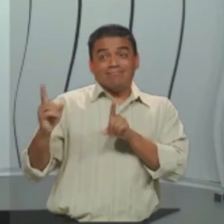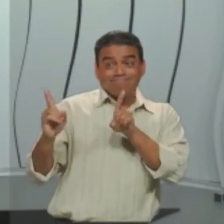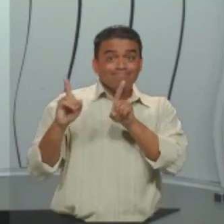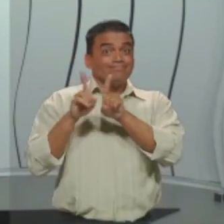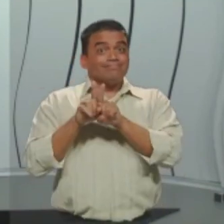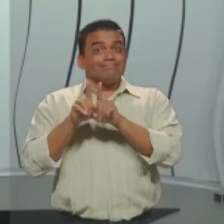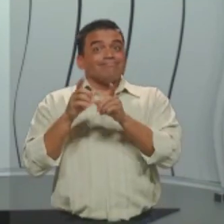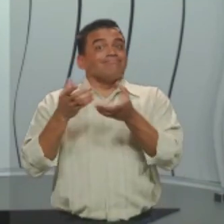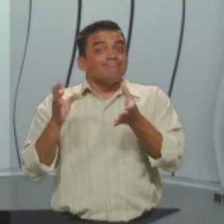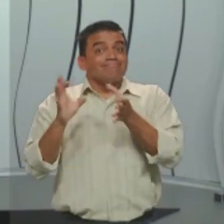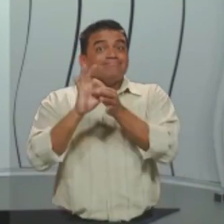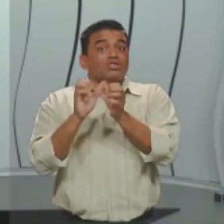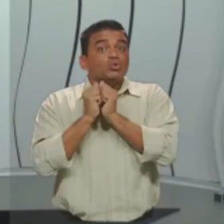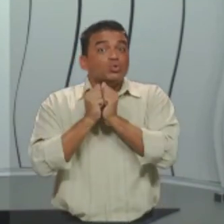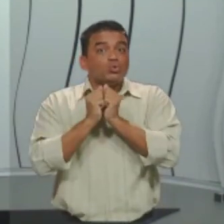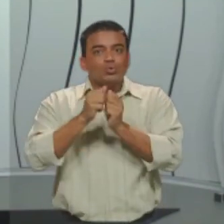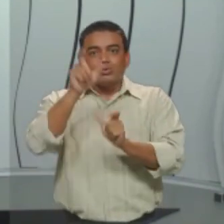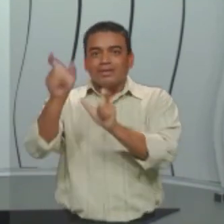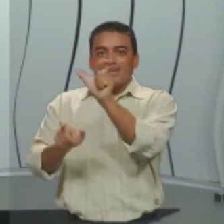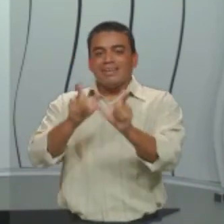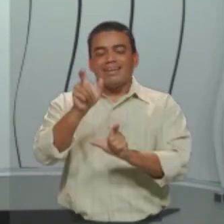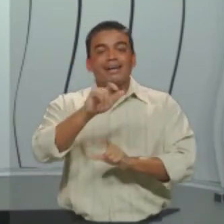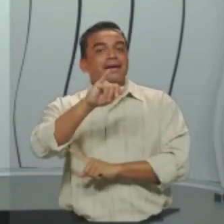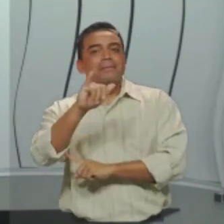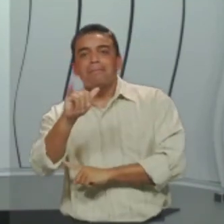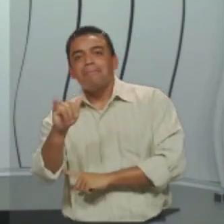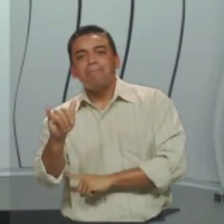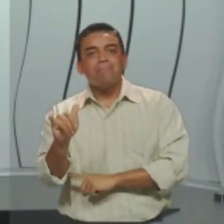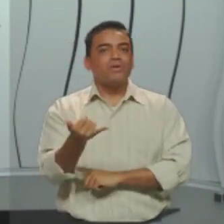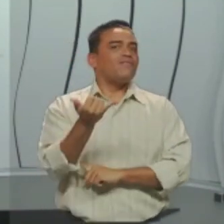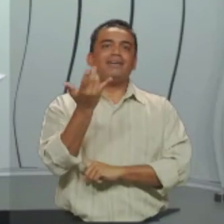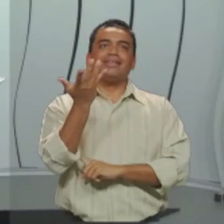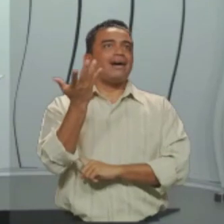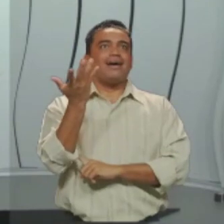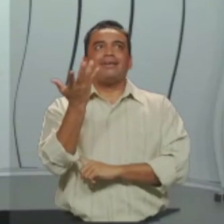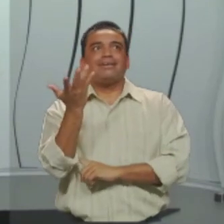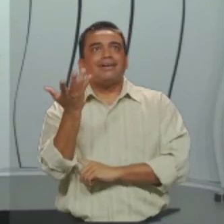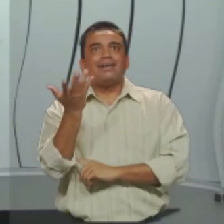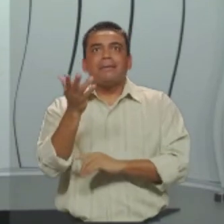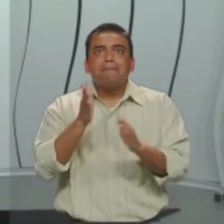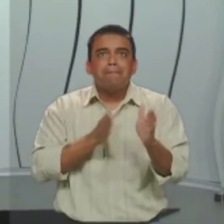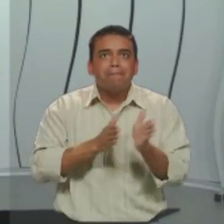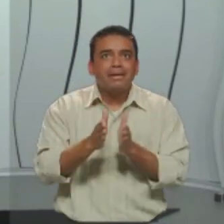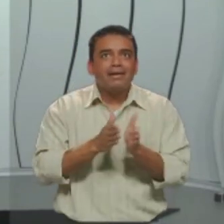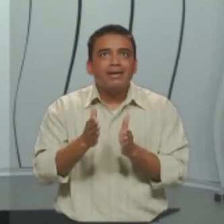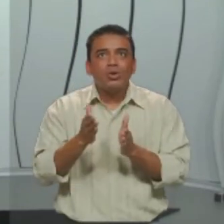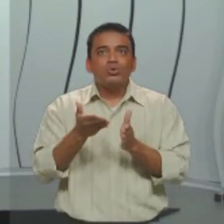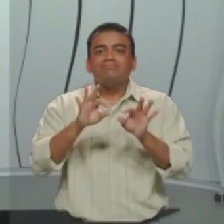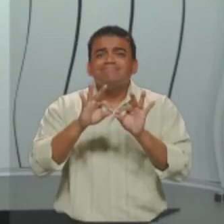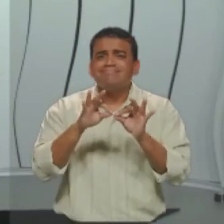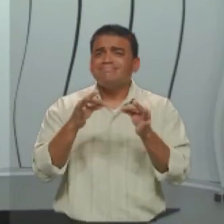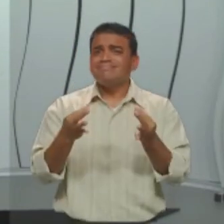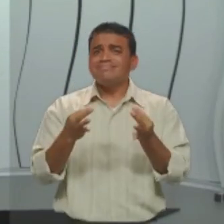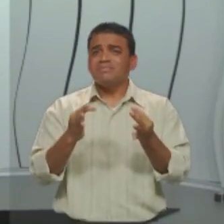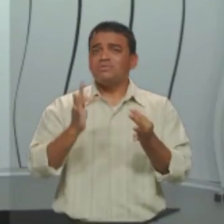outro. A aproveitar os pequenos momentos. Que às vezes não vão